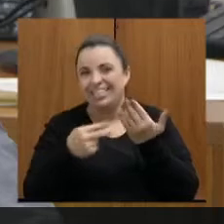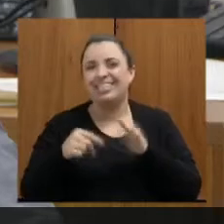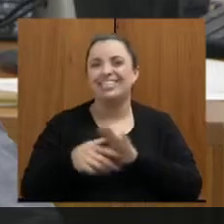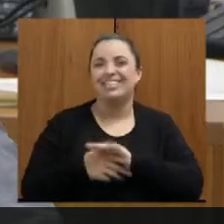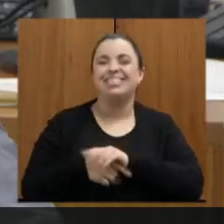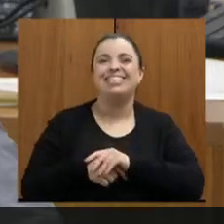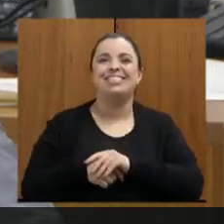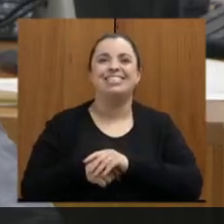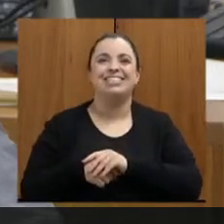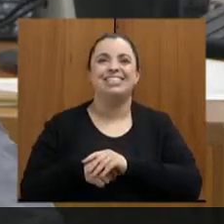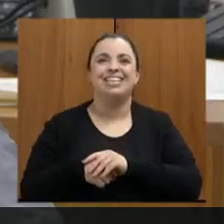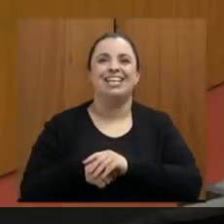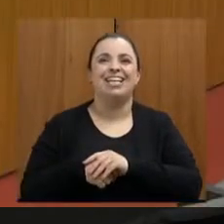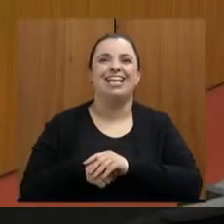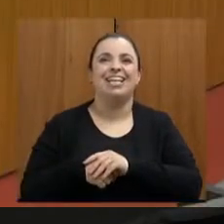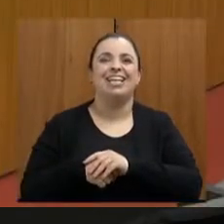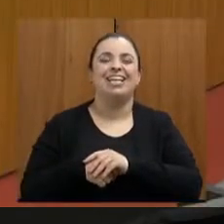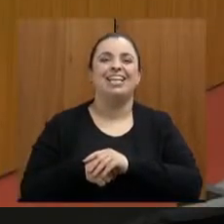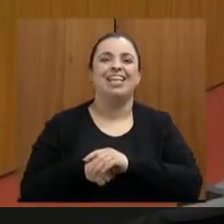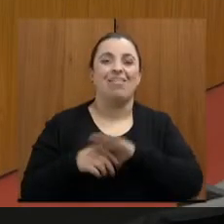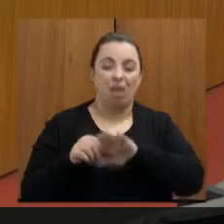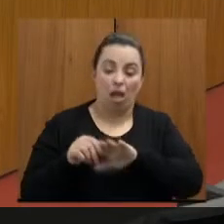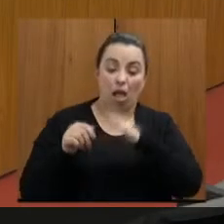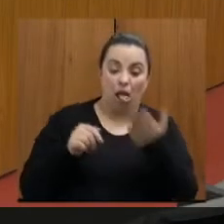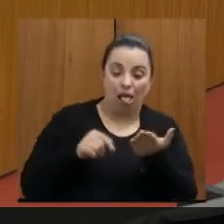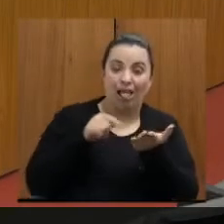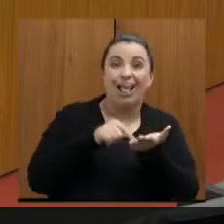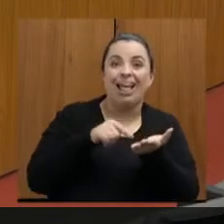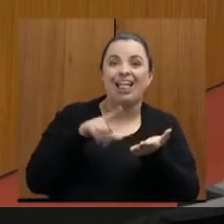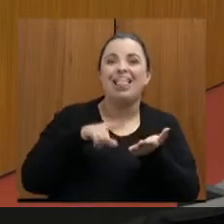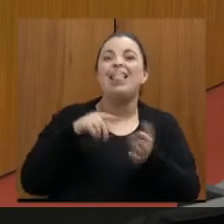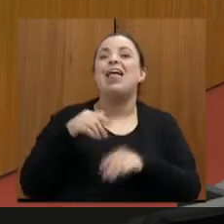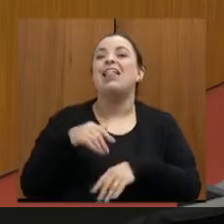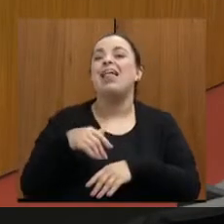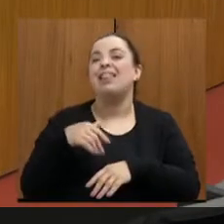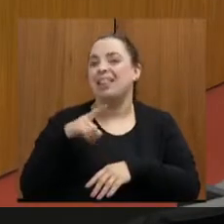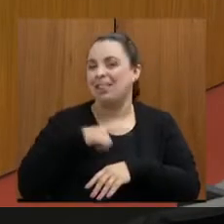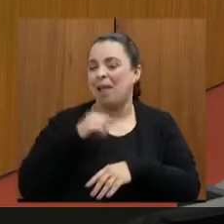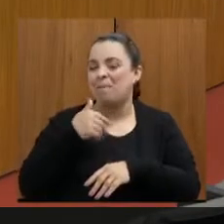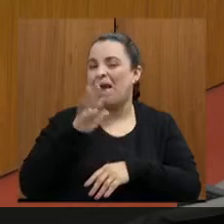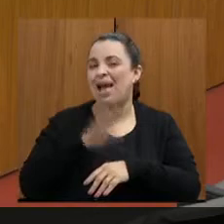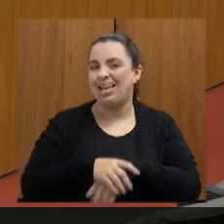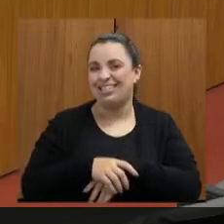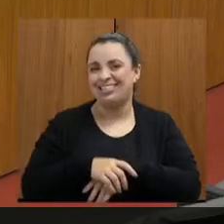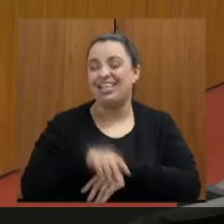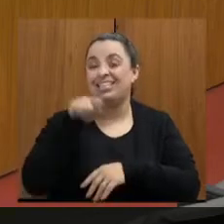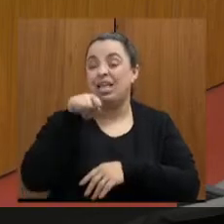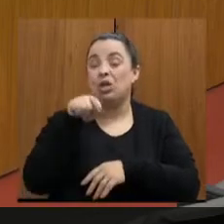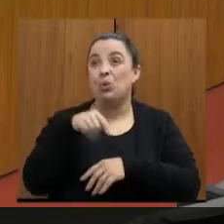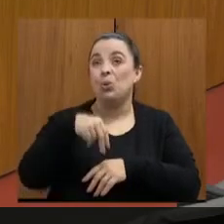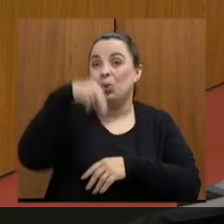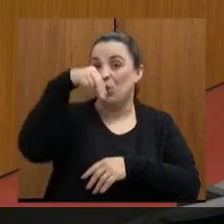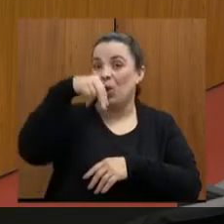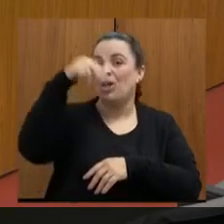tem mais coisa aqui ó autoridade Grande do Norte de